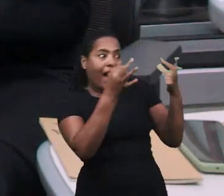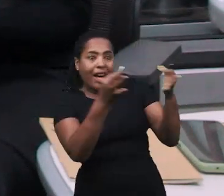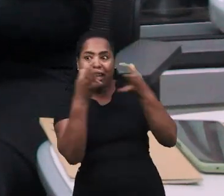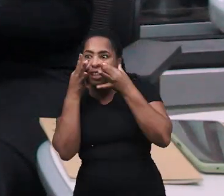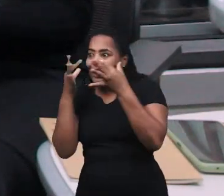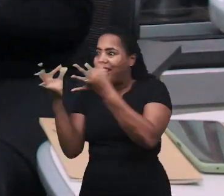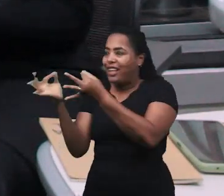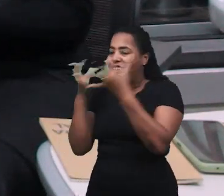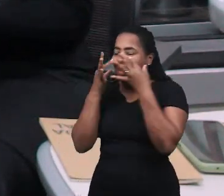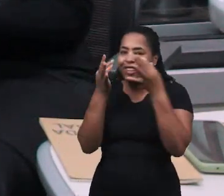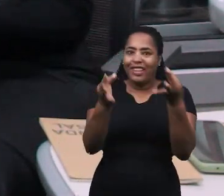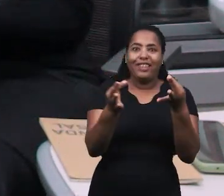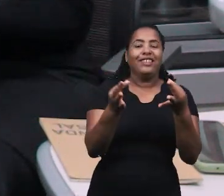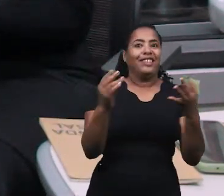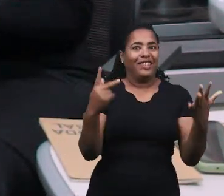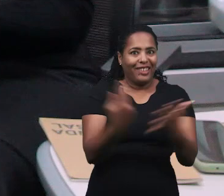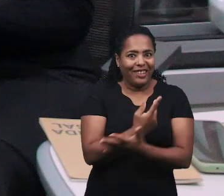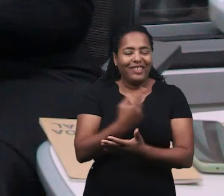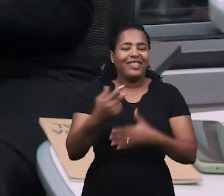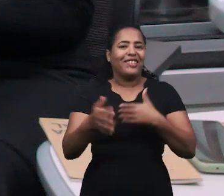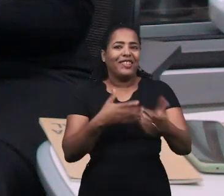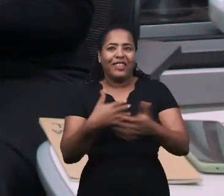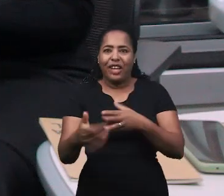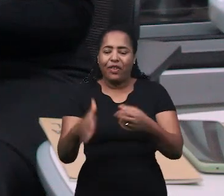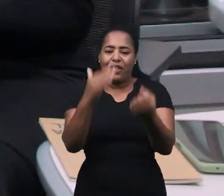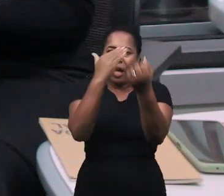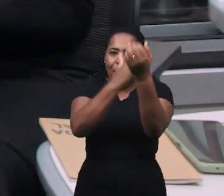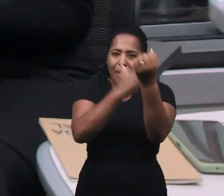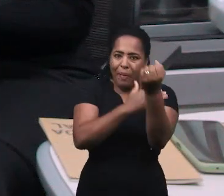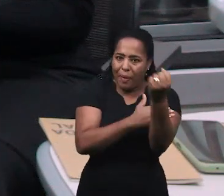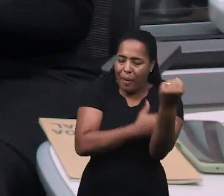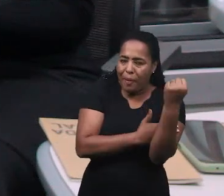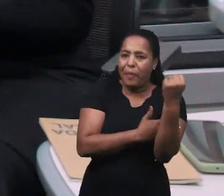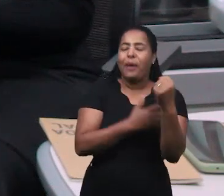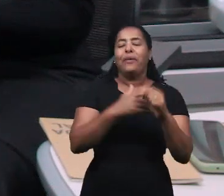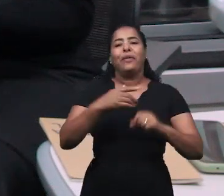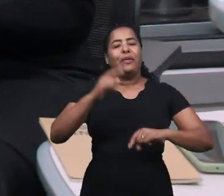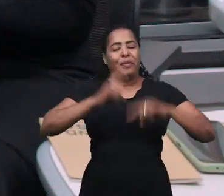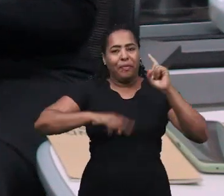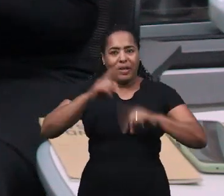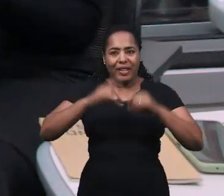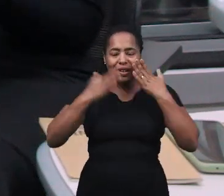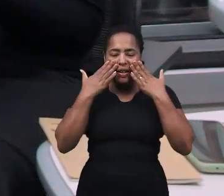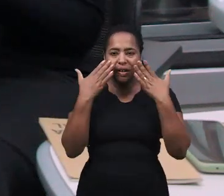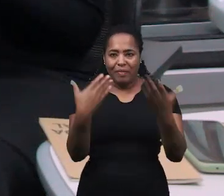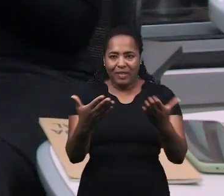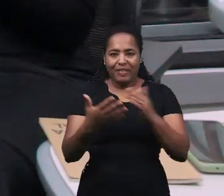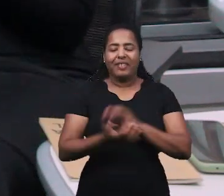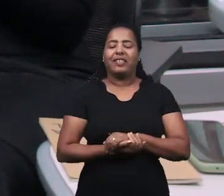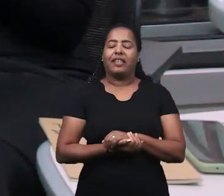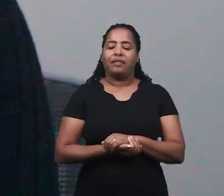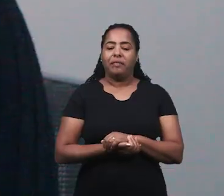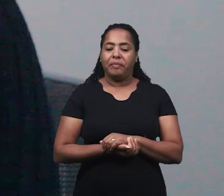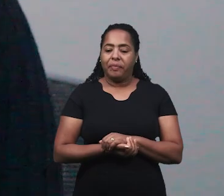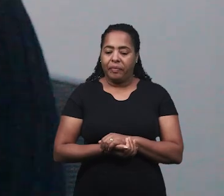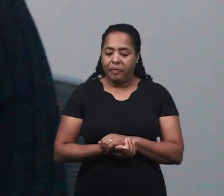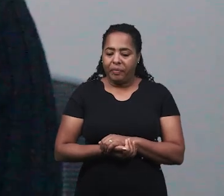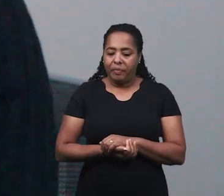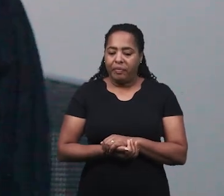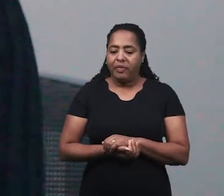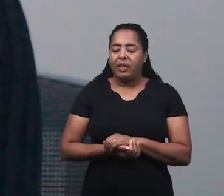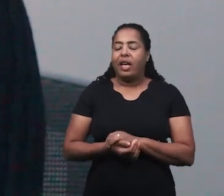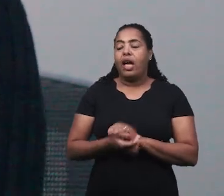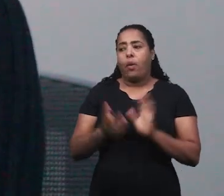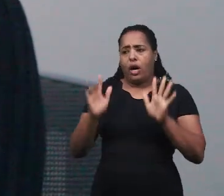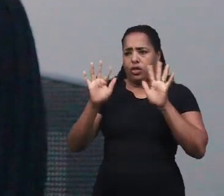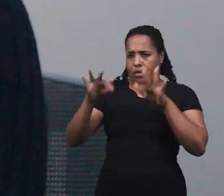que está acontecendo ao redor, porque qualquer coisa é motivo, é pauta para um material que será apresentado. Eu, só interrompendo um minutinho, eu